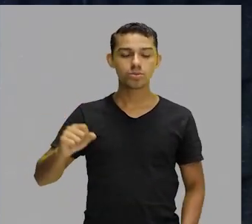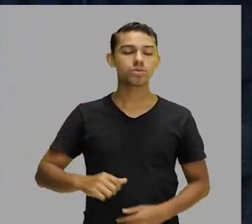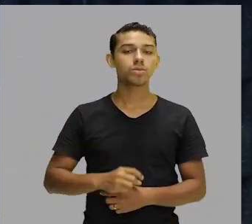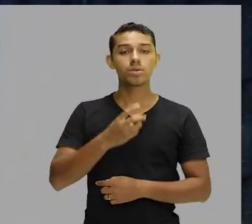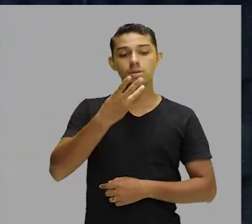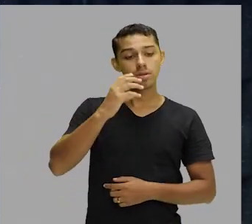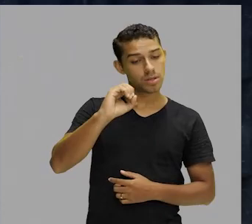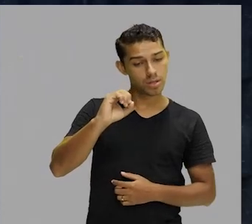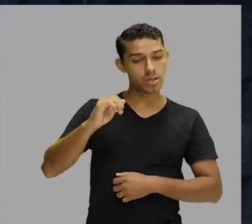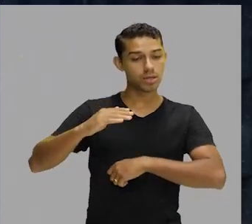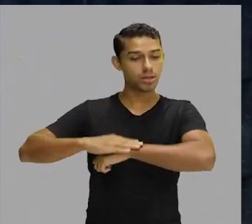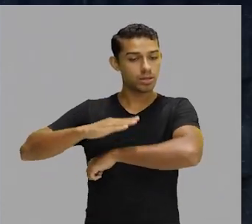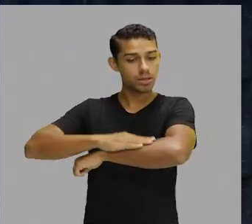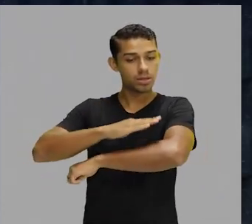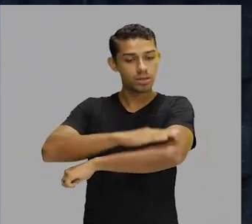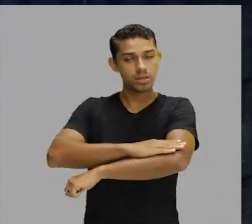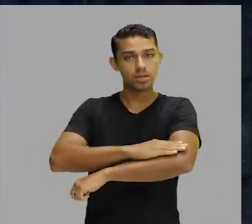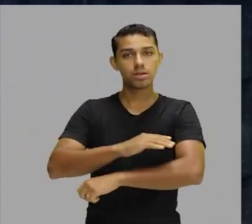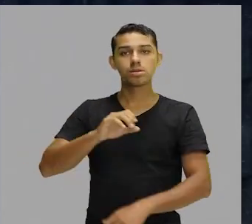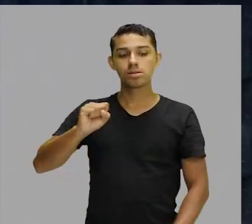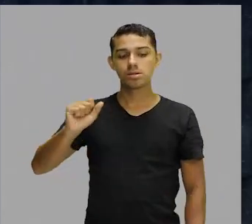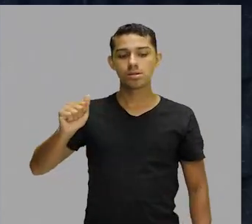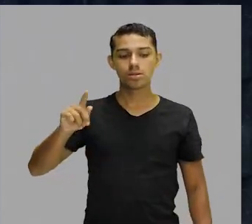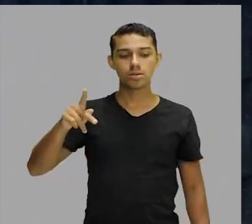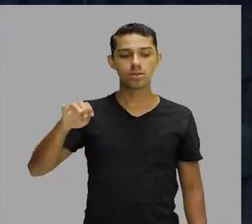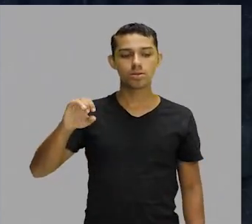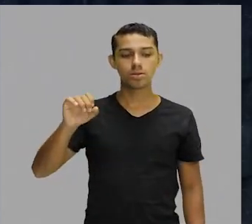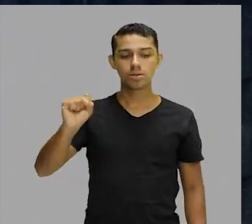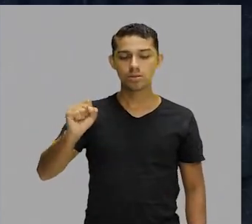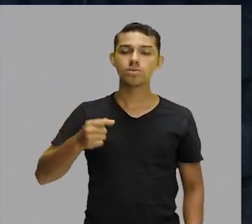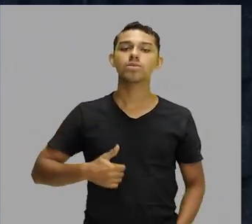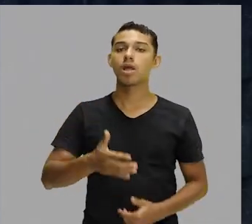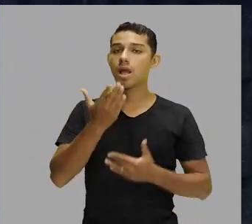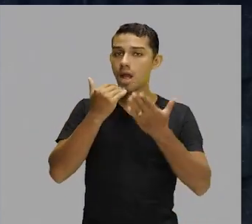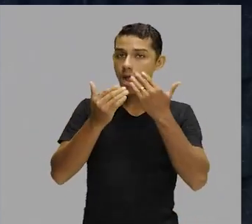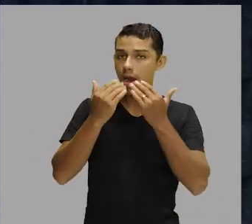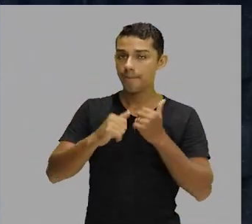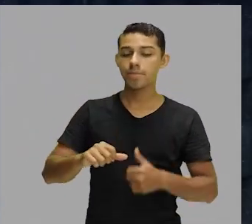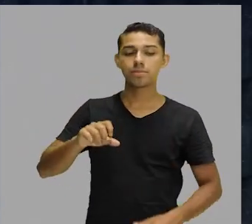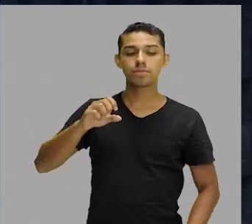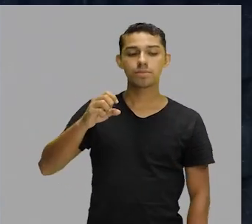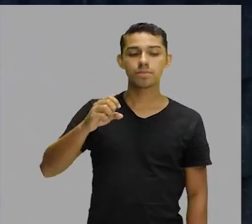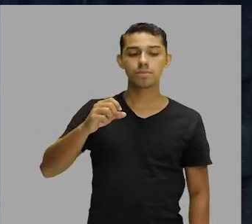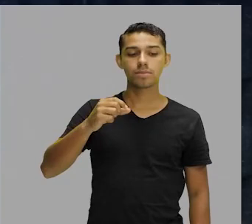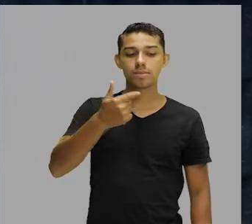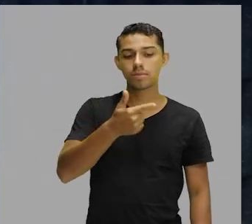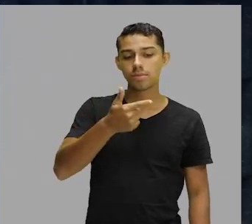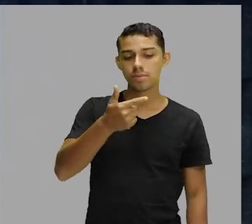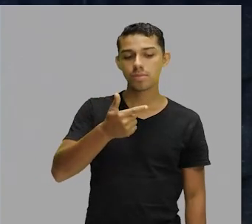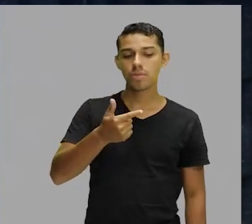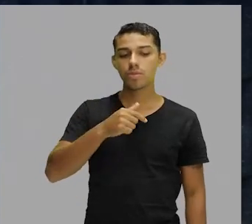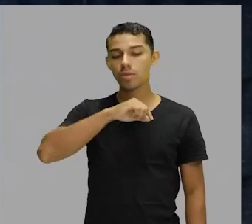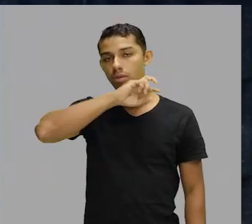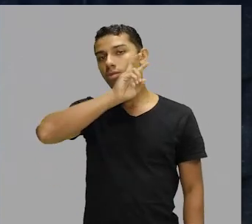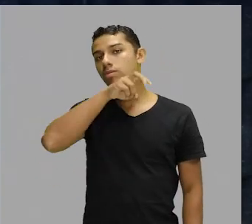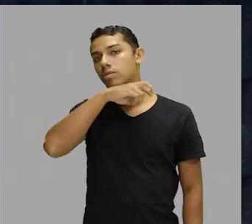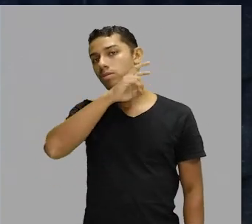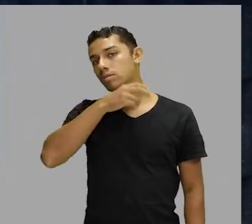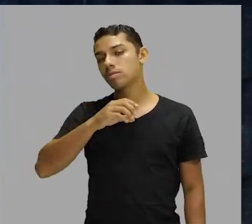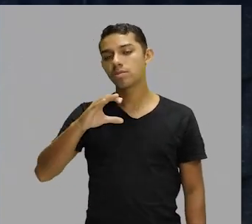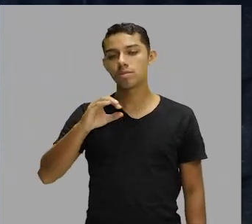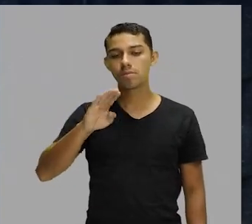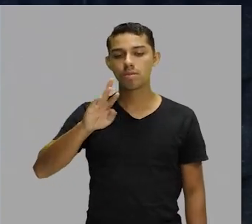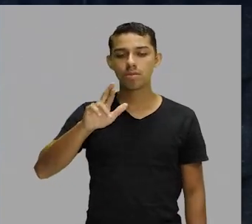de alimento para 2 cobras. Eu estou aqui especificando a quantidade de indivíduos em cada nível trófico. Já